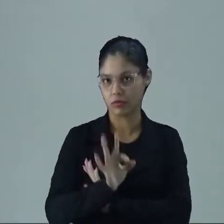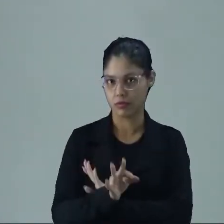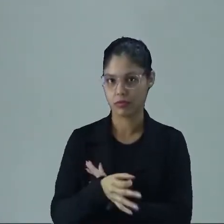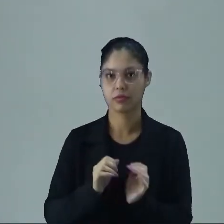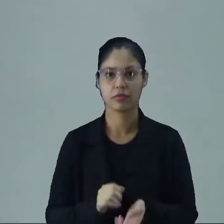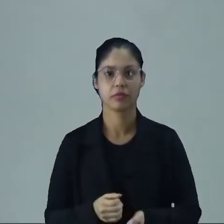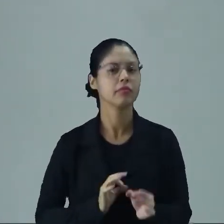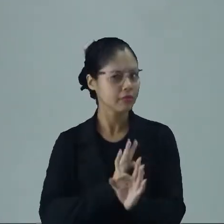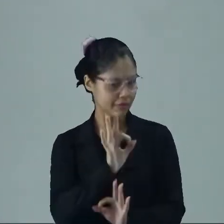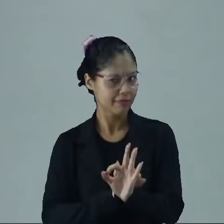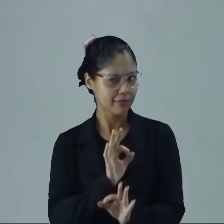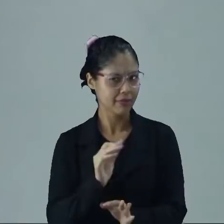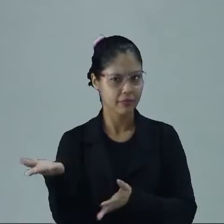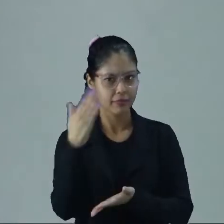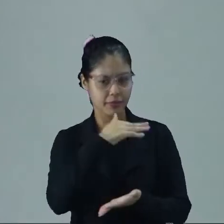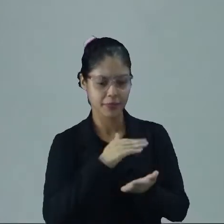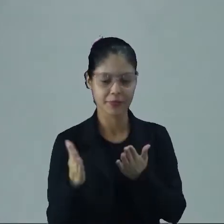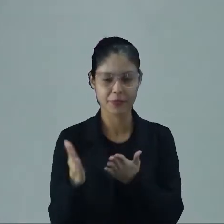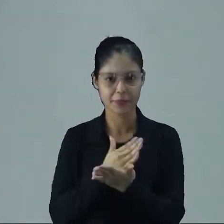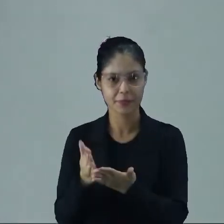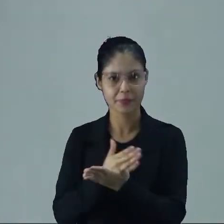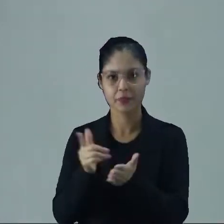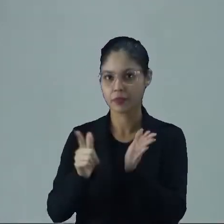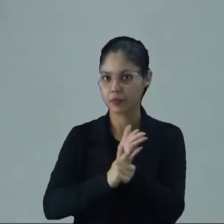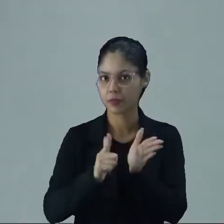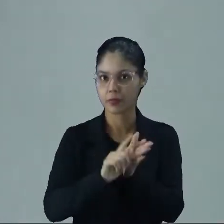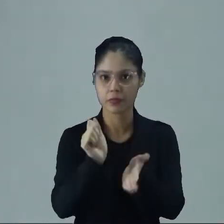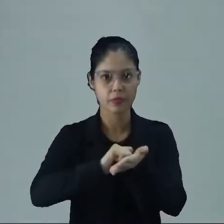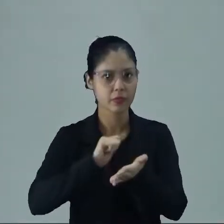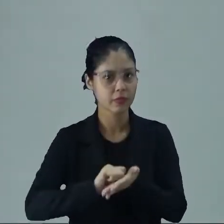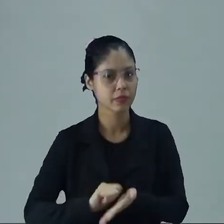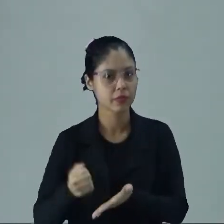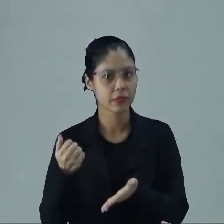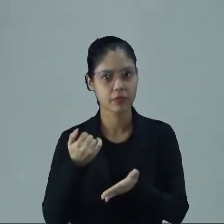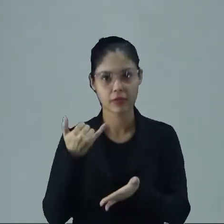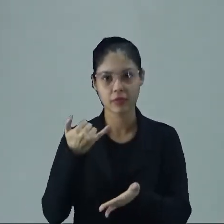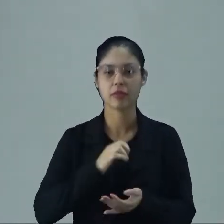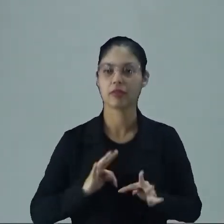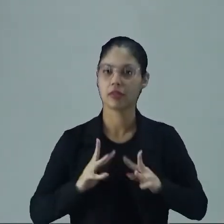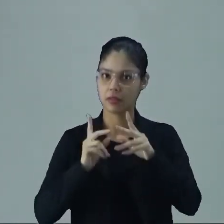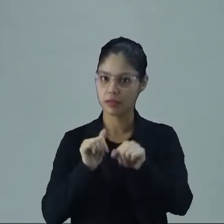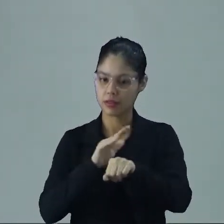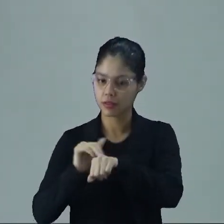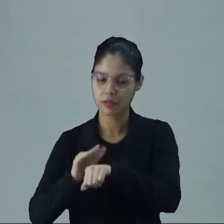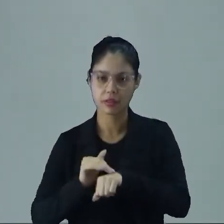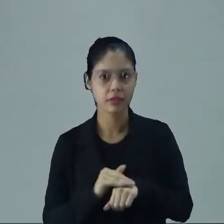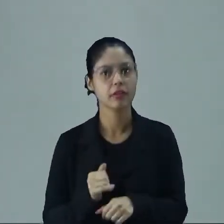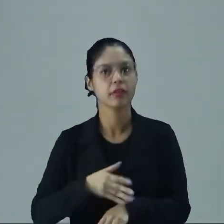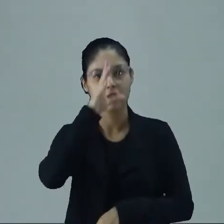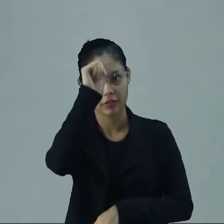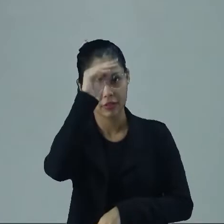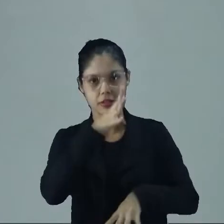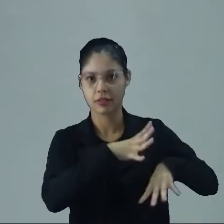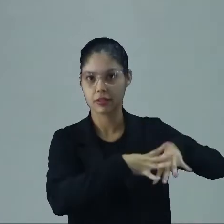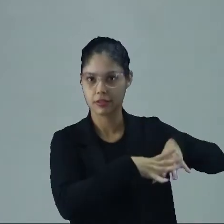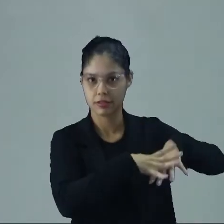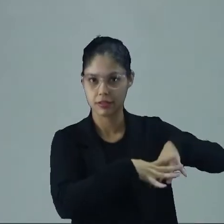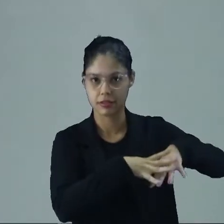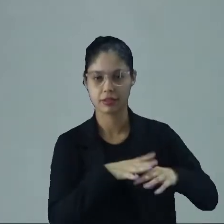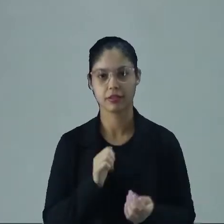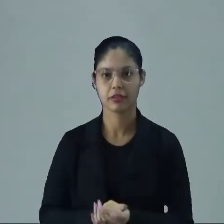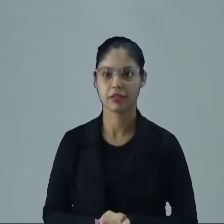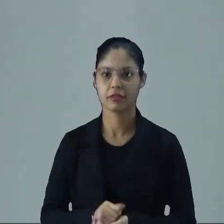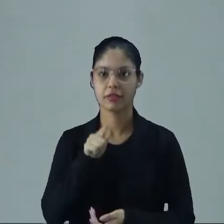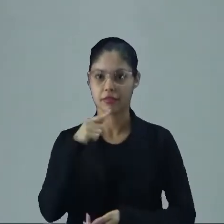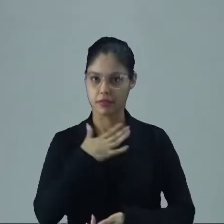aí, preparado? Pega a caneta, pega papel, dá um jeito, chama o vizinho, chama todo mundo, porque a gente vai aprender a matemática